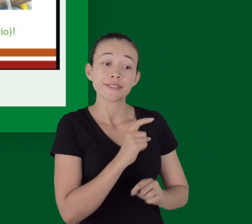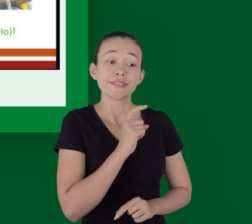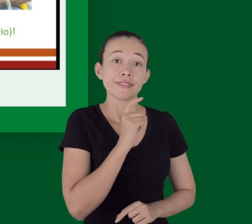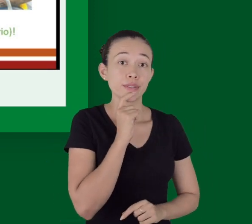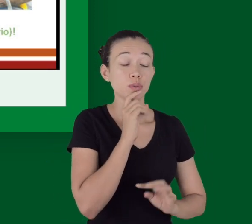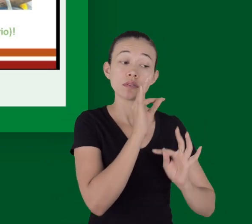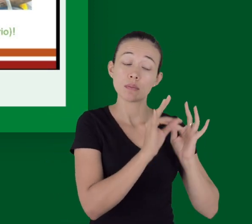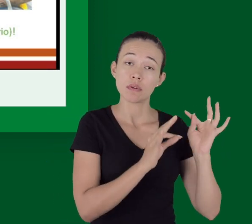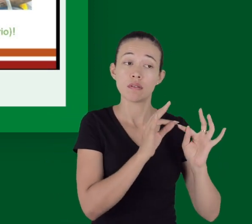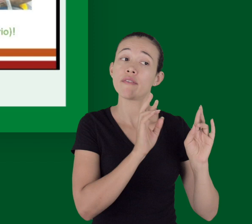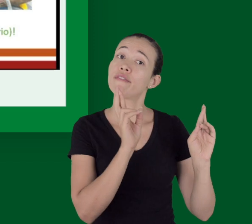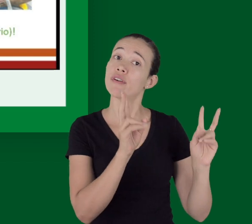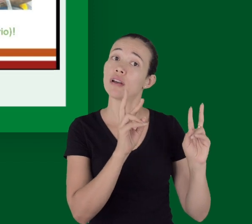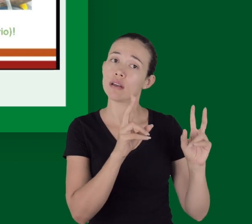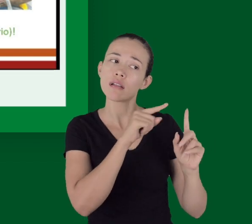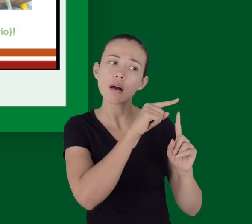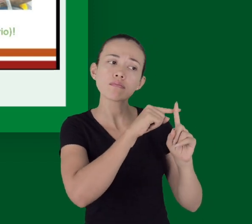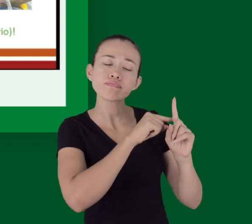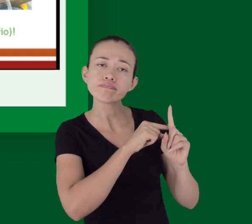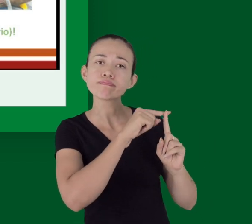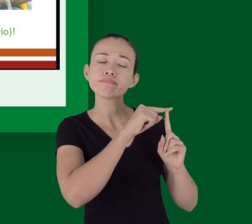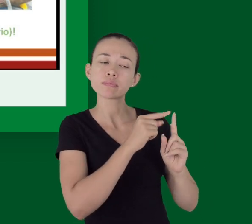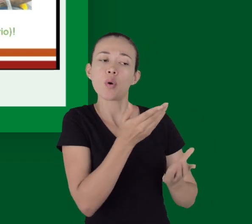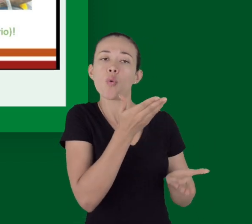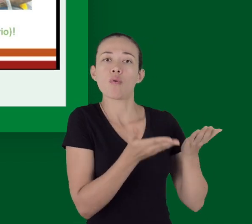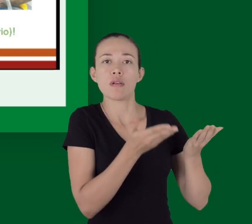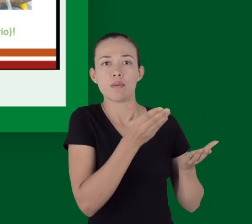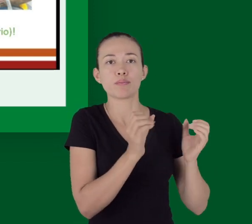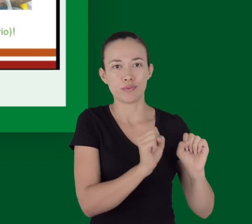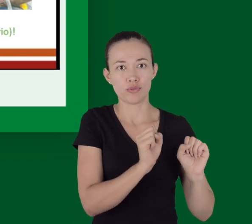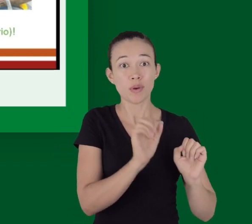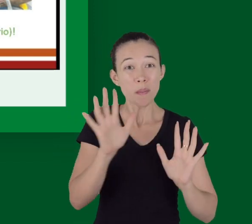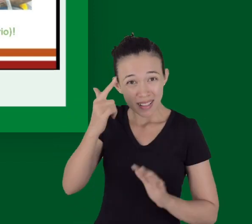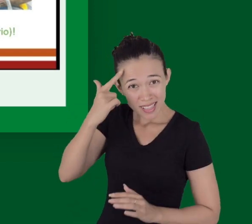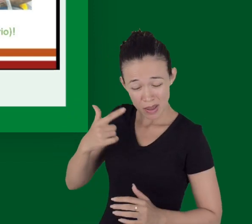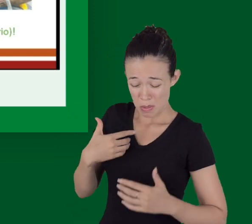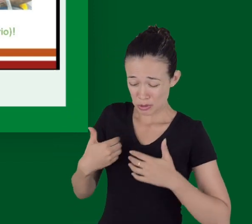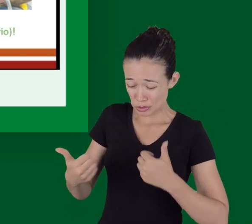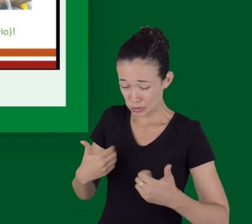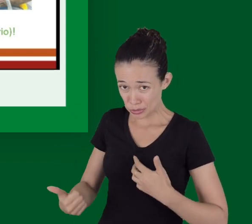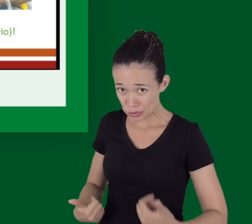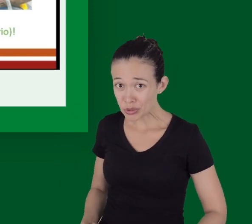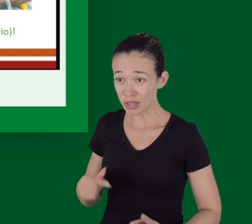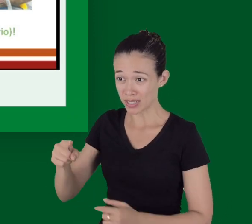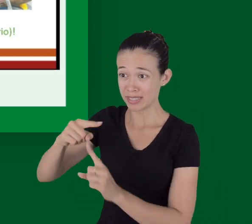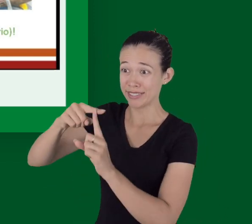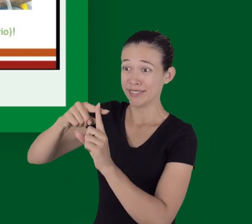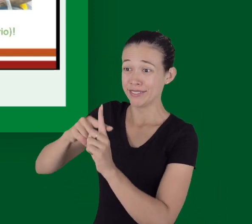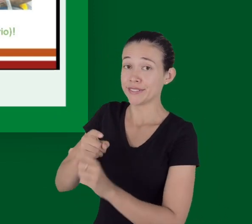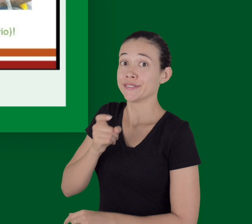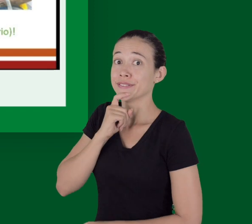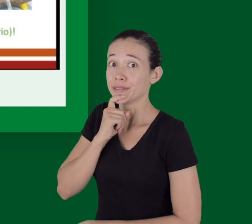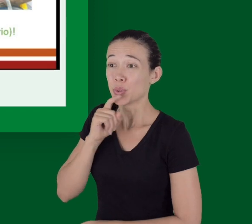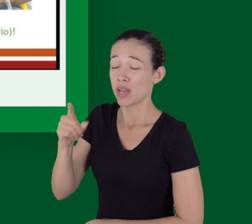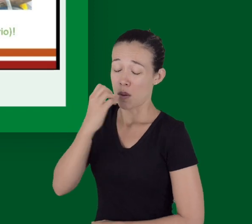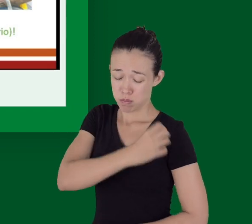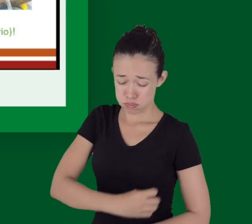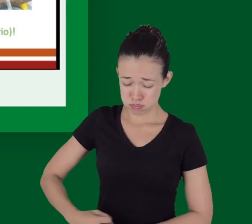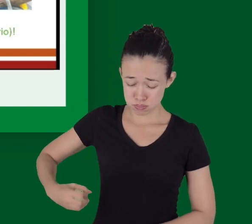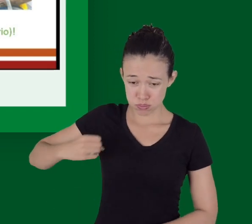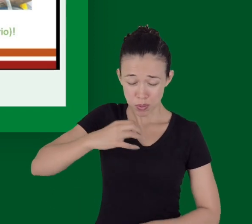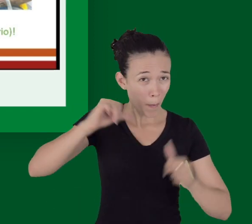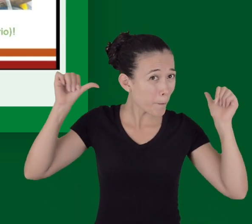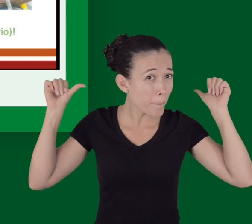ambiente controlado. Despir esse paciente, eu posso evoluir e piorar a condição de choque